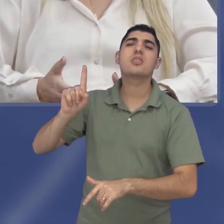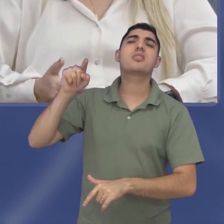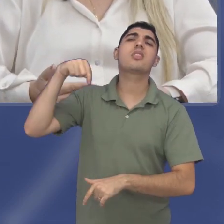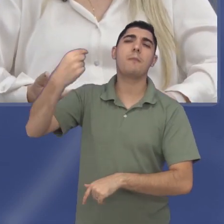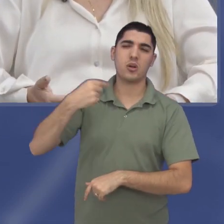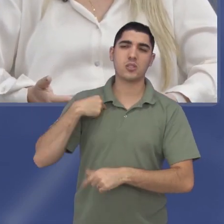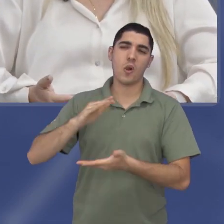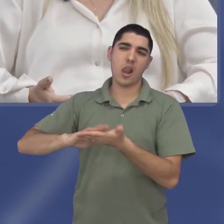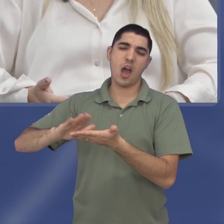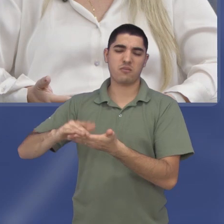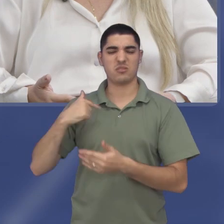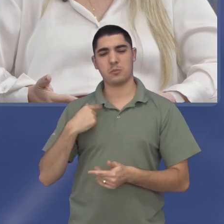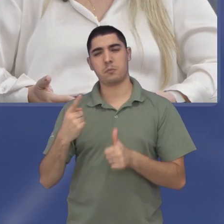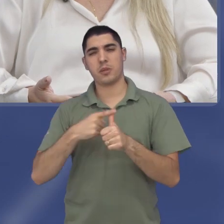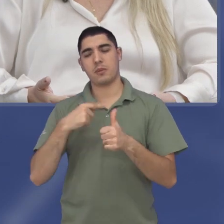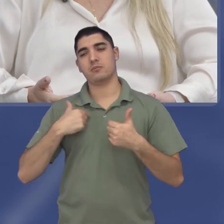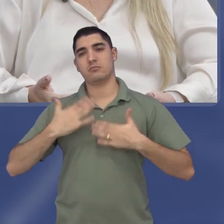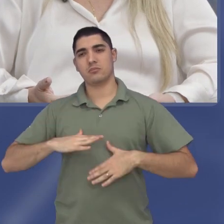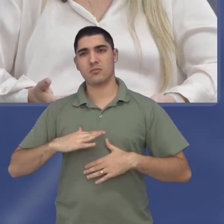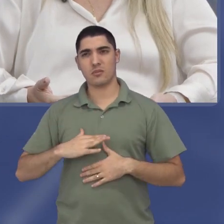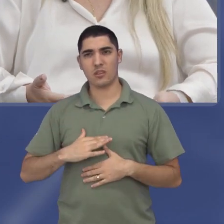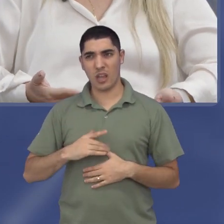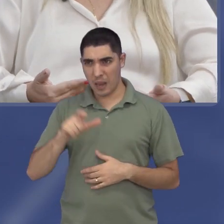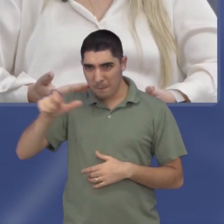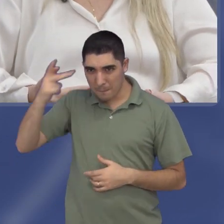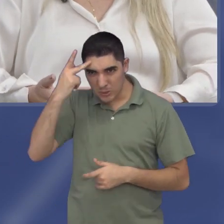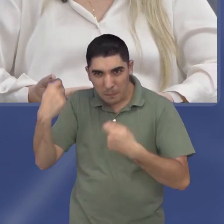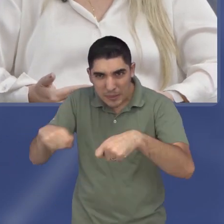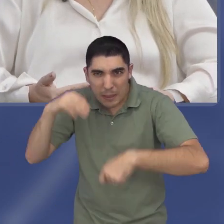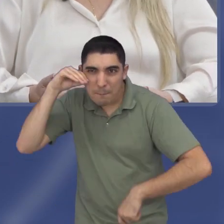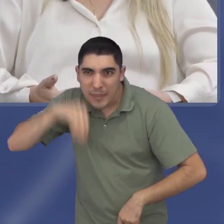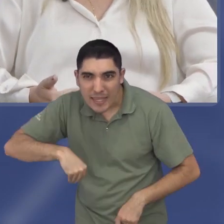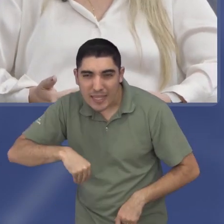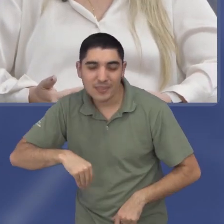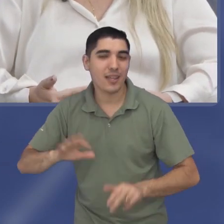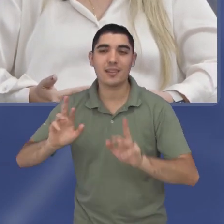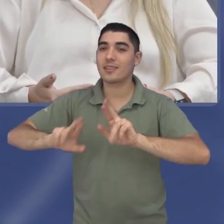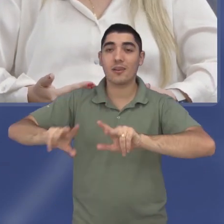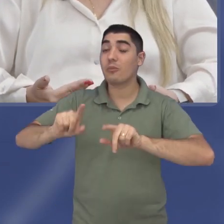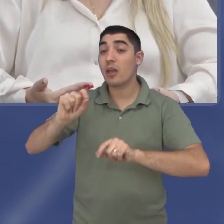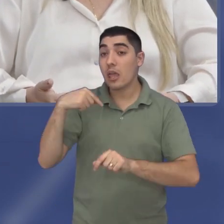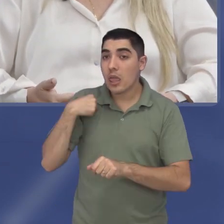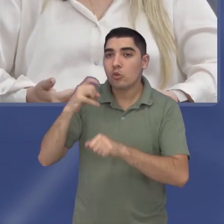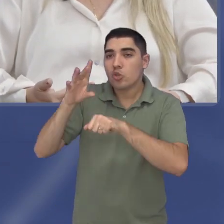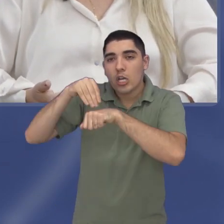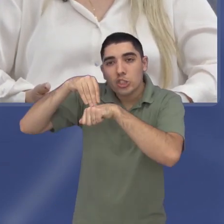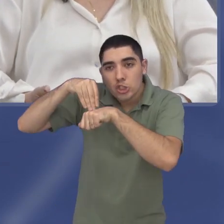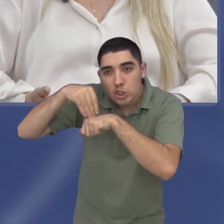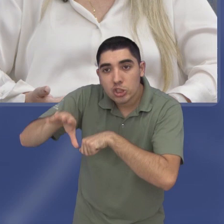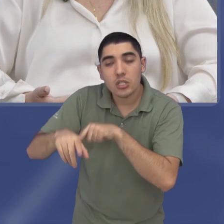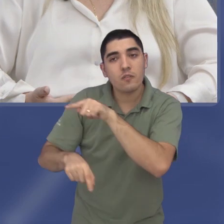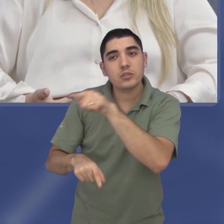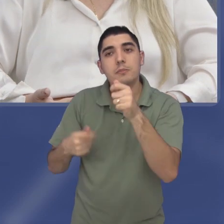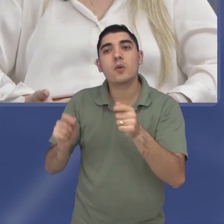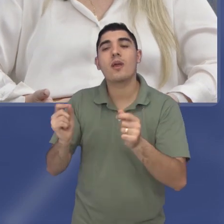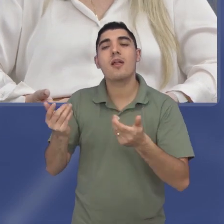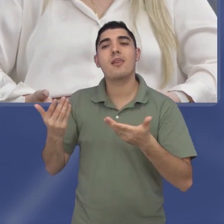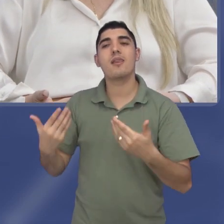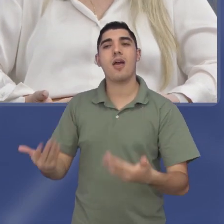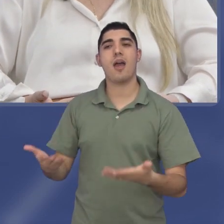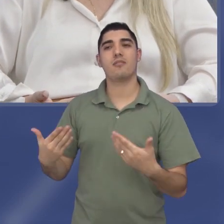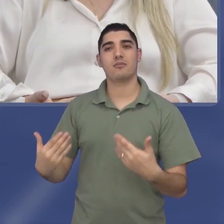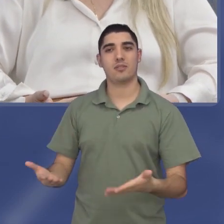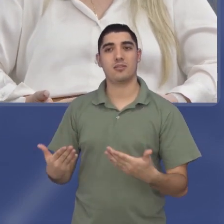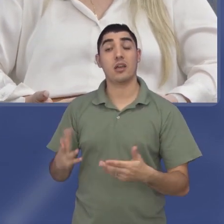Nossa, então você está ensinando as pessoas a serem preguiçosas? Não, eu estou ensinando, eu estou dando uma dica para que elas peguem mais leve com a rotina,